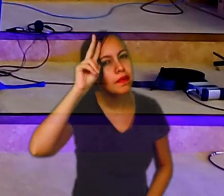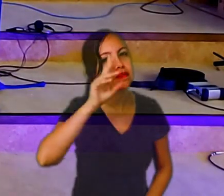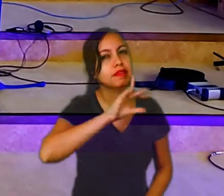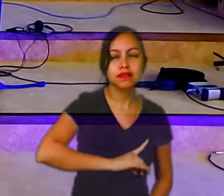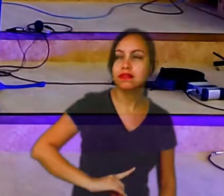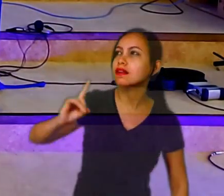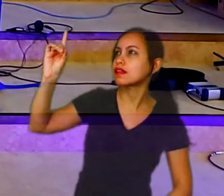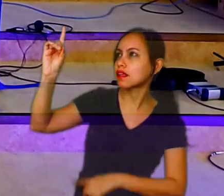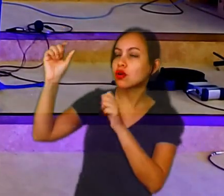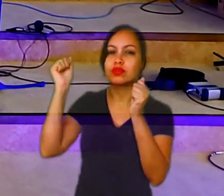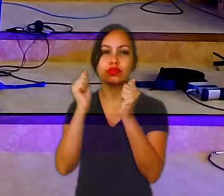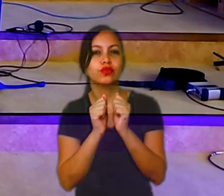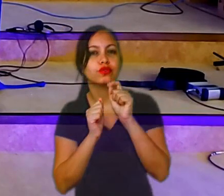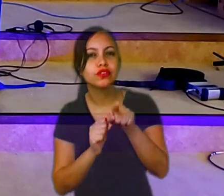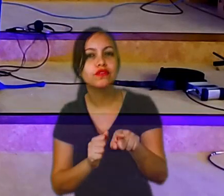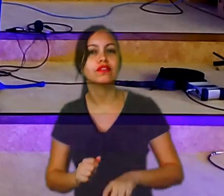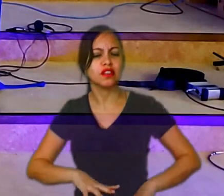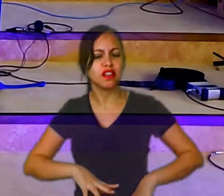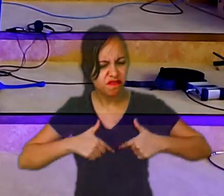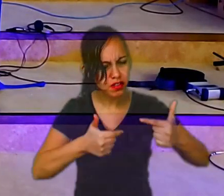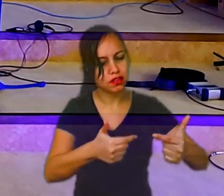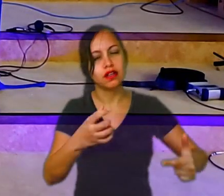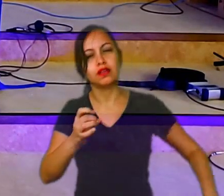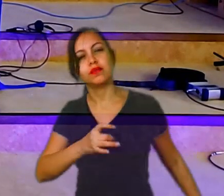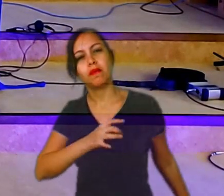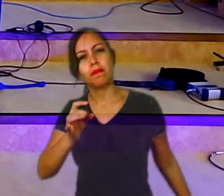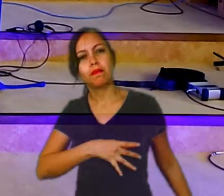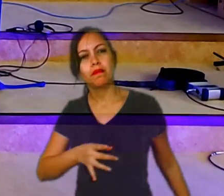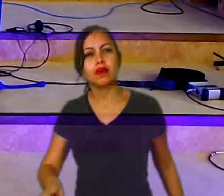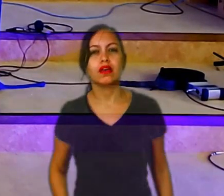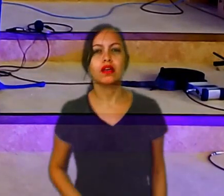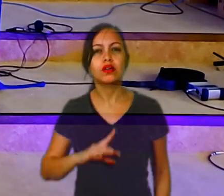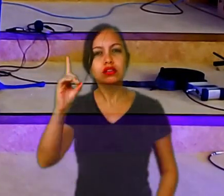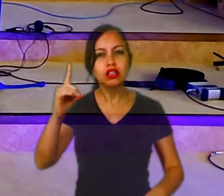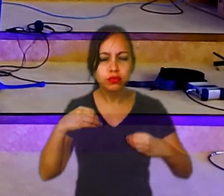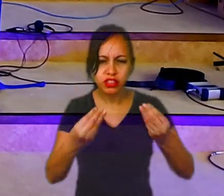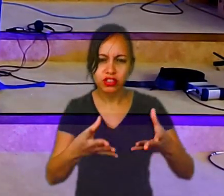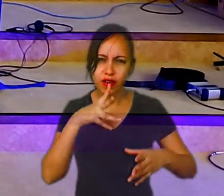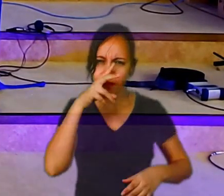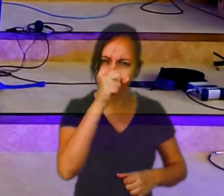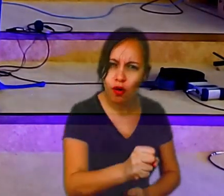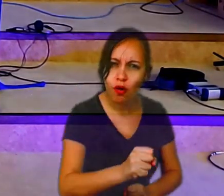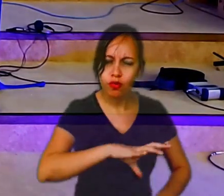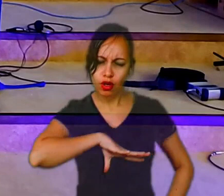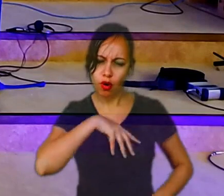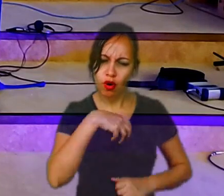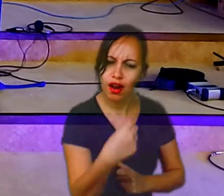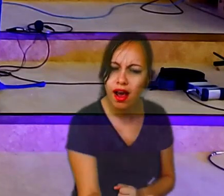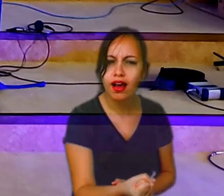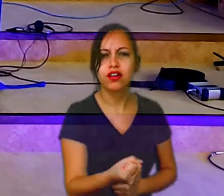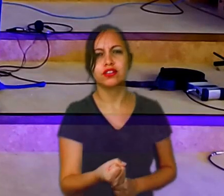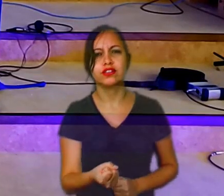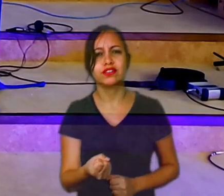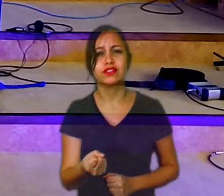você diante do medo. Deus está com você para lhe encorajar, para lhe dar força, para lhe dar